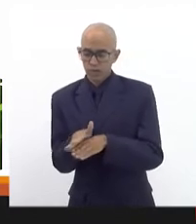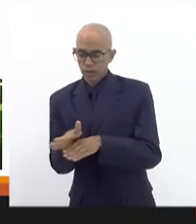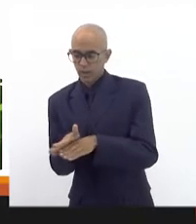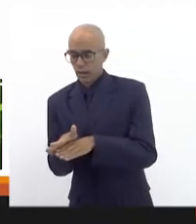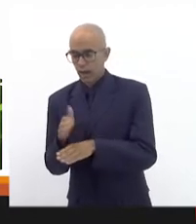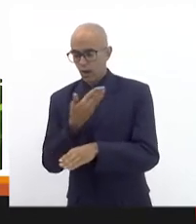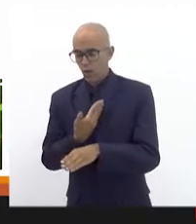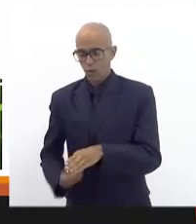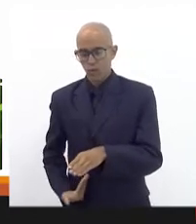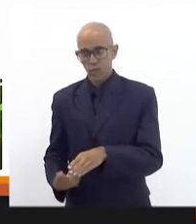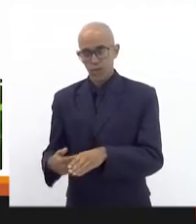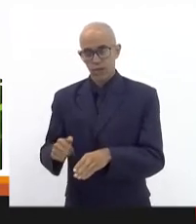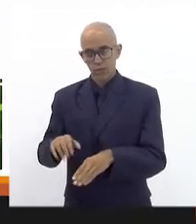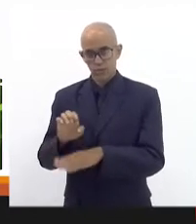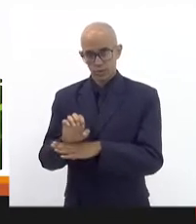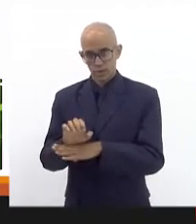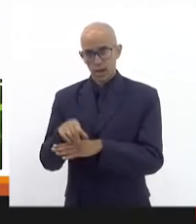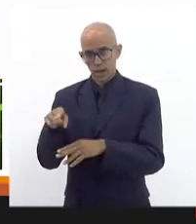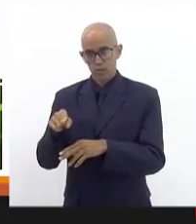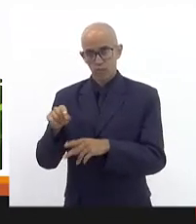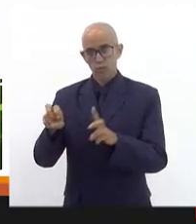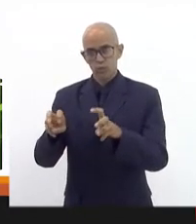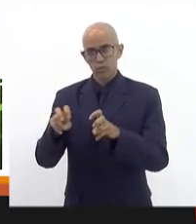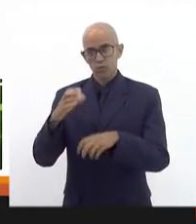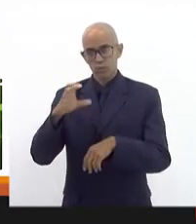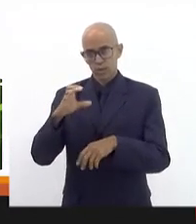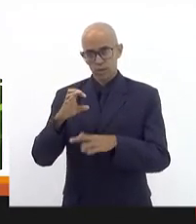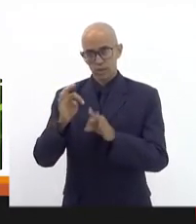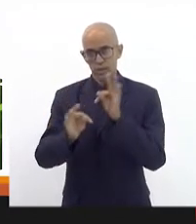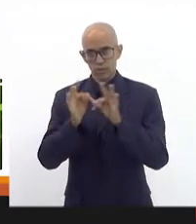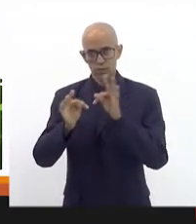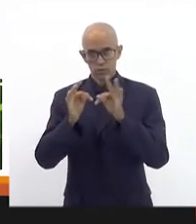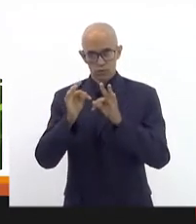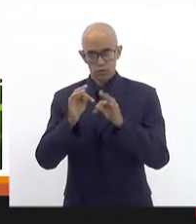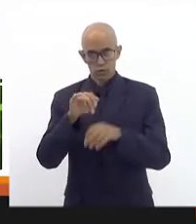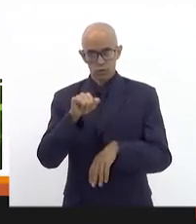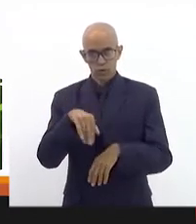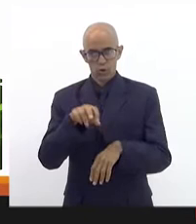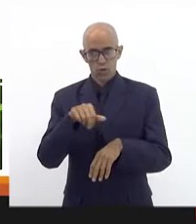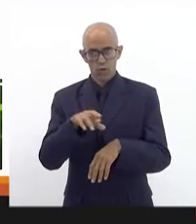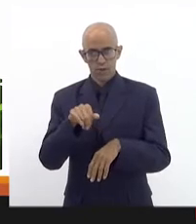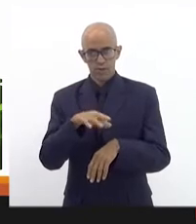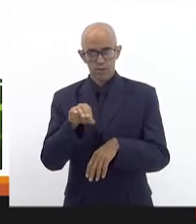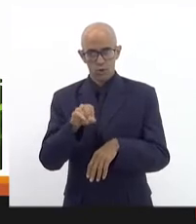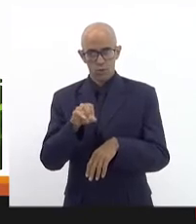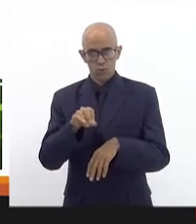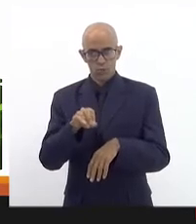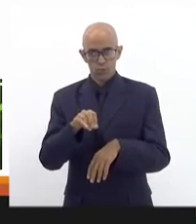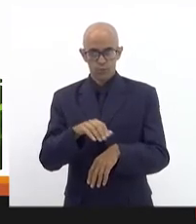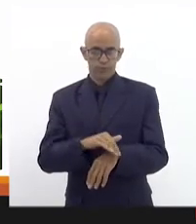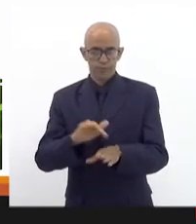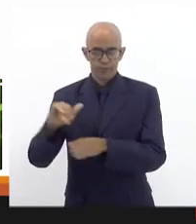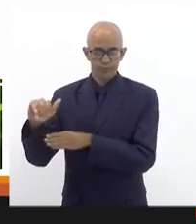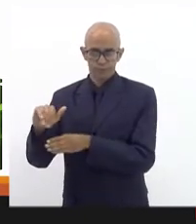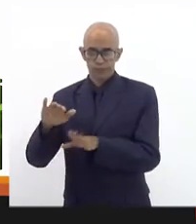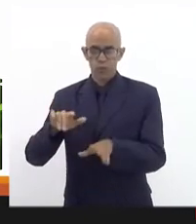ciência, tecnologia e inovação. Outro marco estrutural que nós achamos importante é a questão do Fundo Estadual de